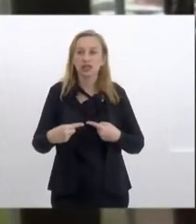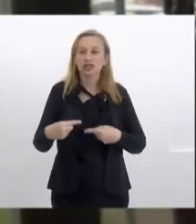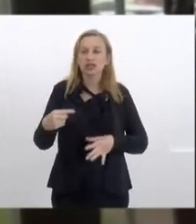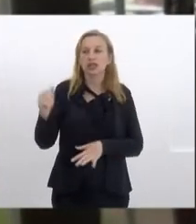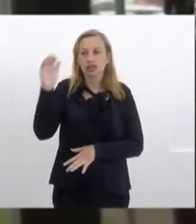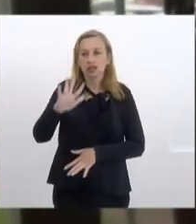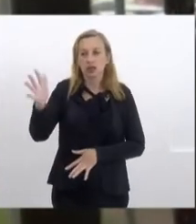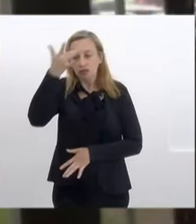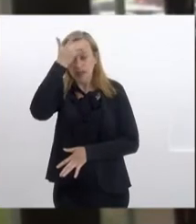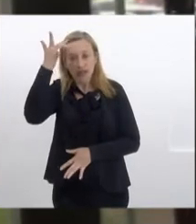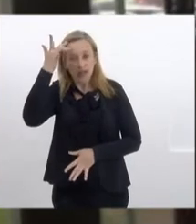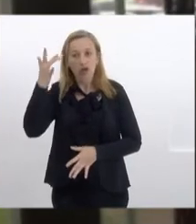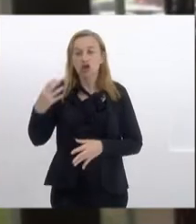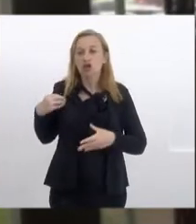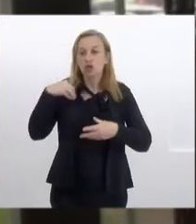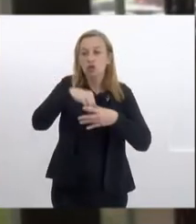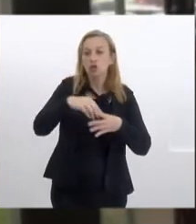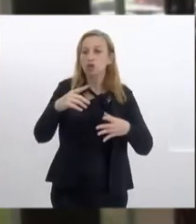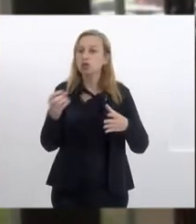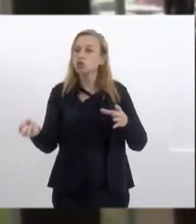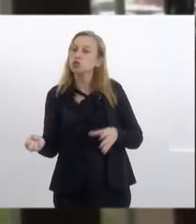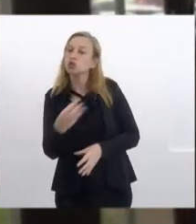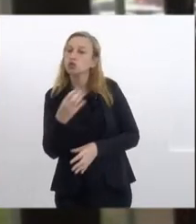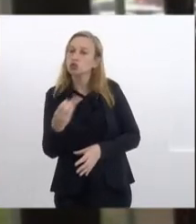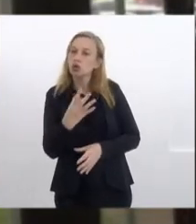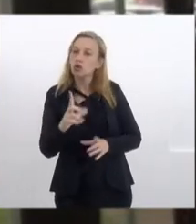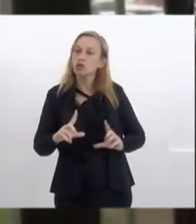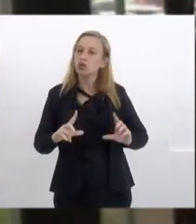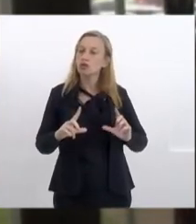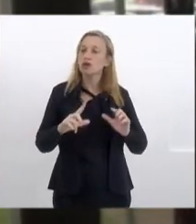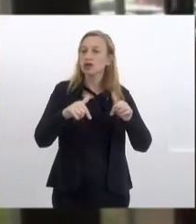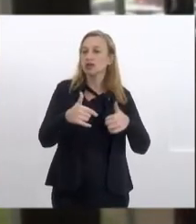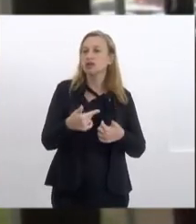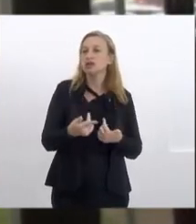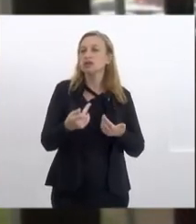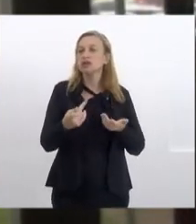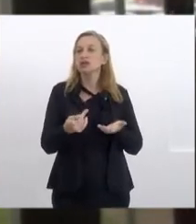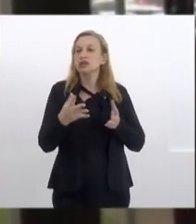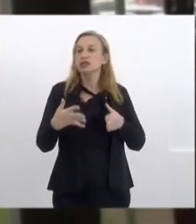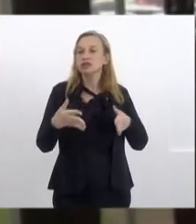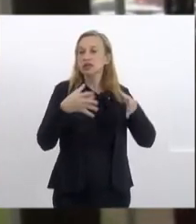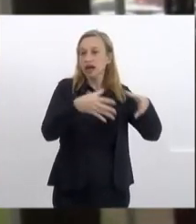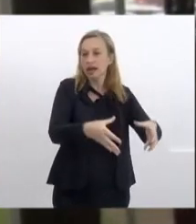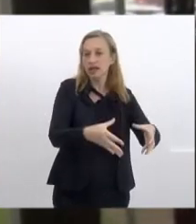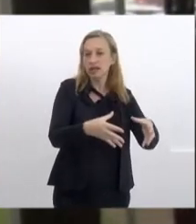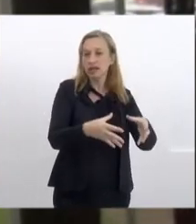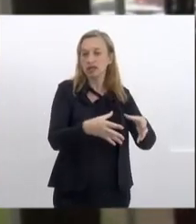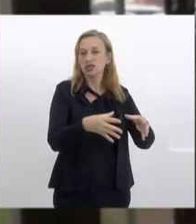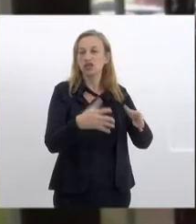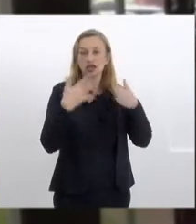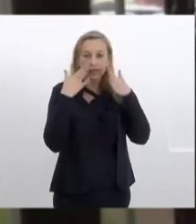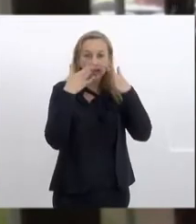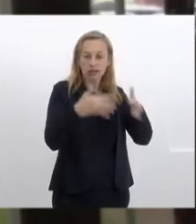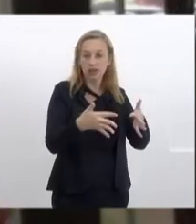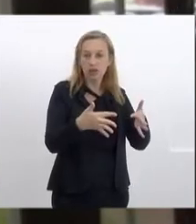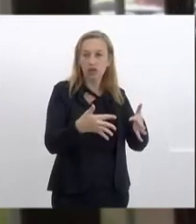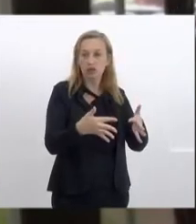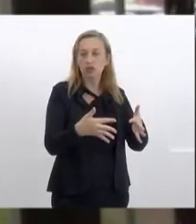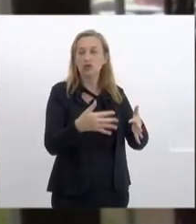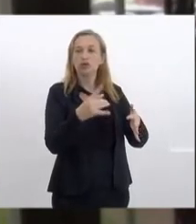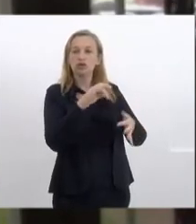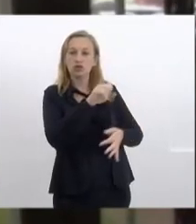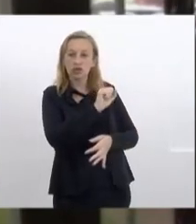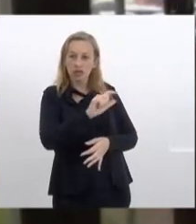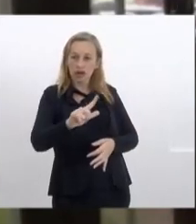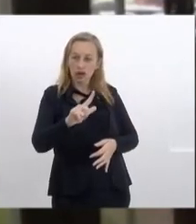ela inclui novos pontos de atenção na RAPS, na Rede de Atenção Psicossocial. Né? Então, já compunham a RAPS,